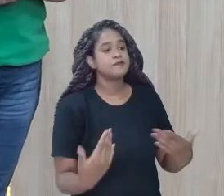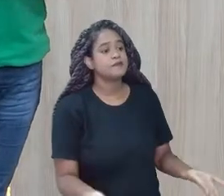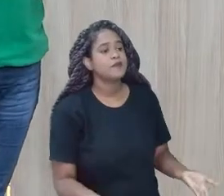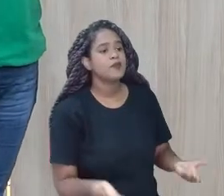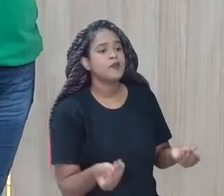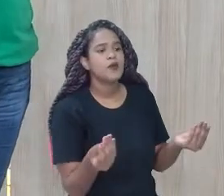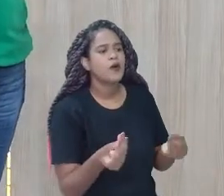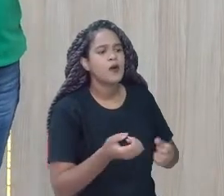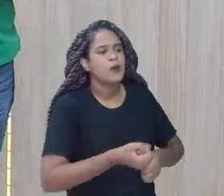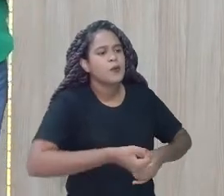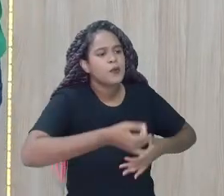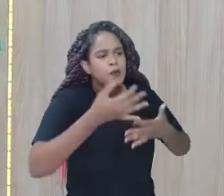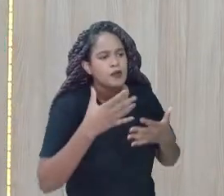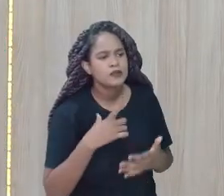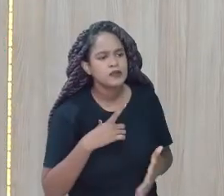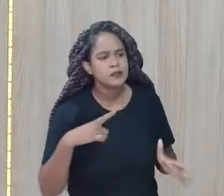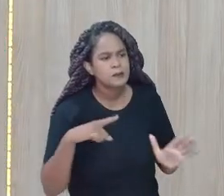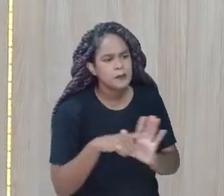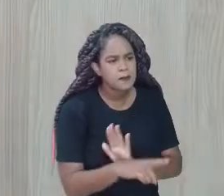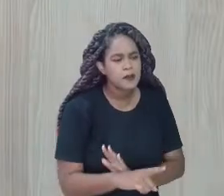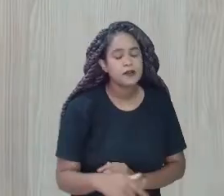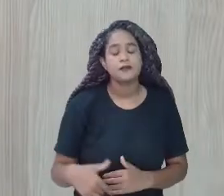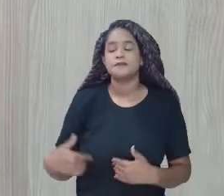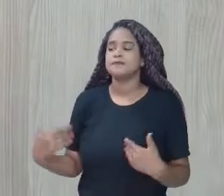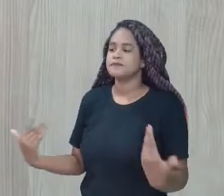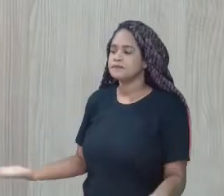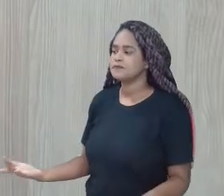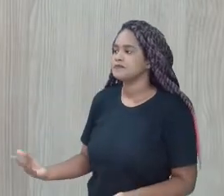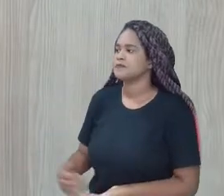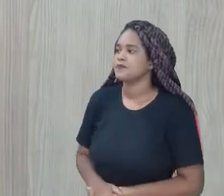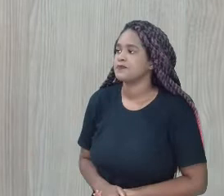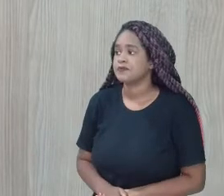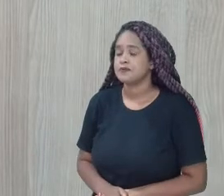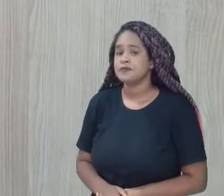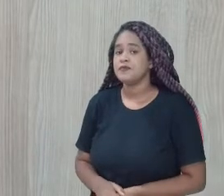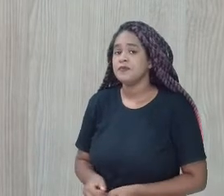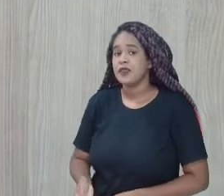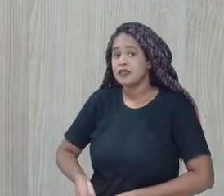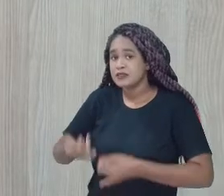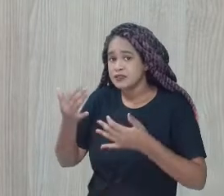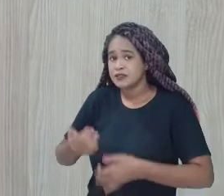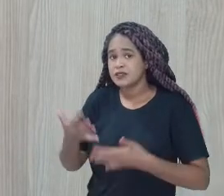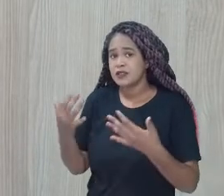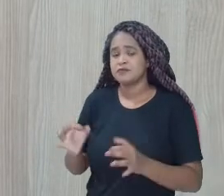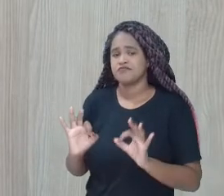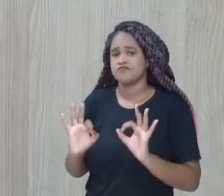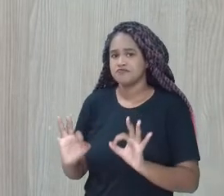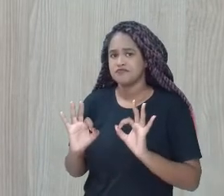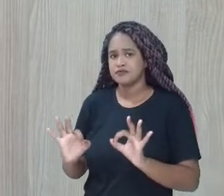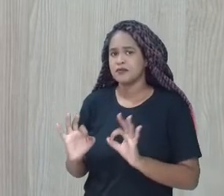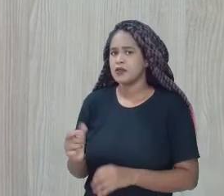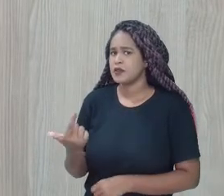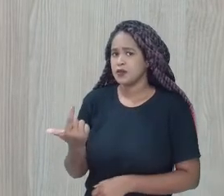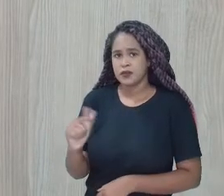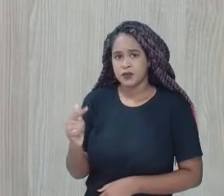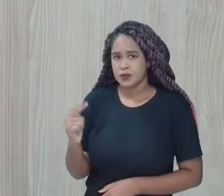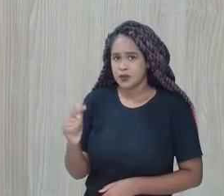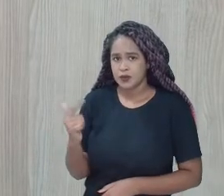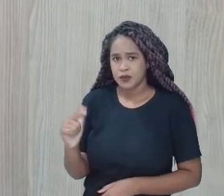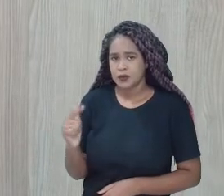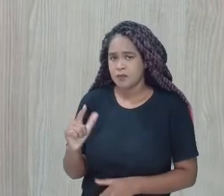alguma pergunta? Oi, professora Adriana. O chat tá tranquilo, viu? Não tem nenhuma pergunta, não. A gente teve um pequeno probleminha aqui